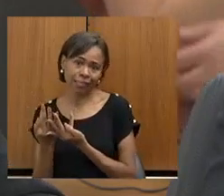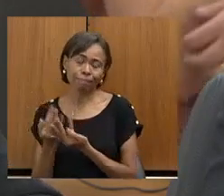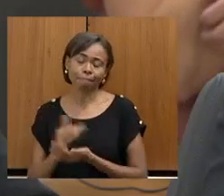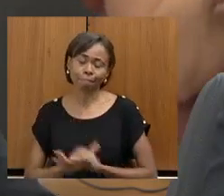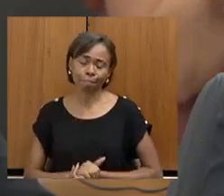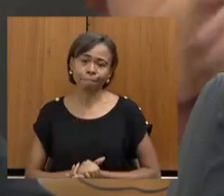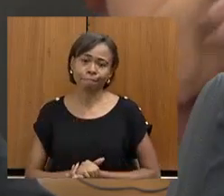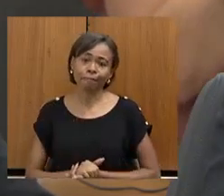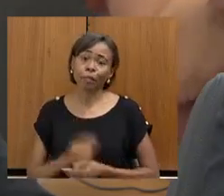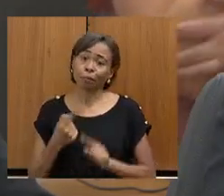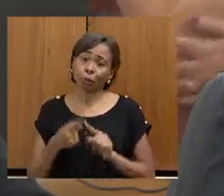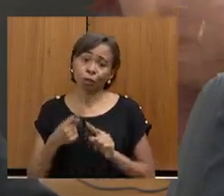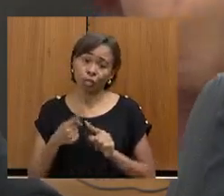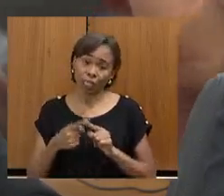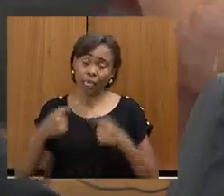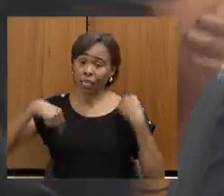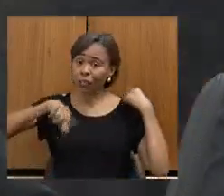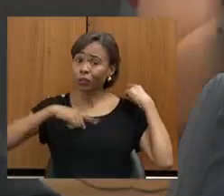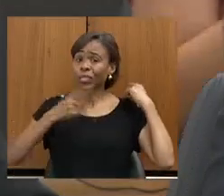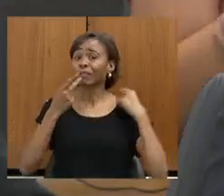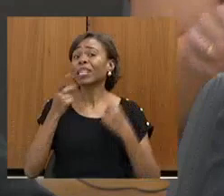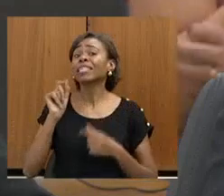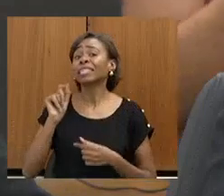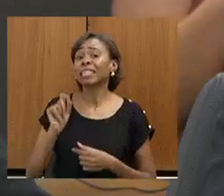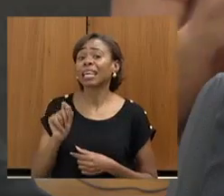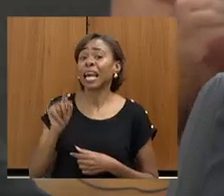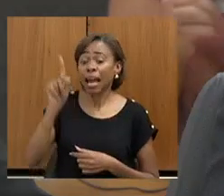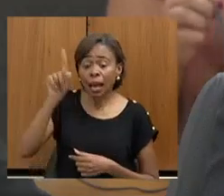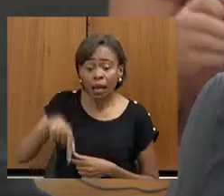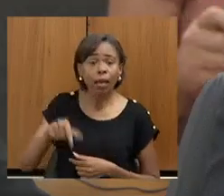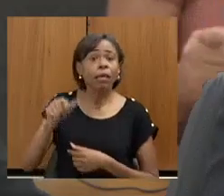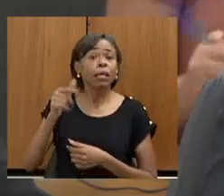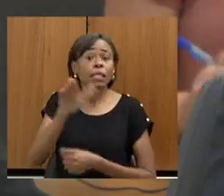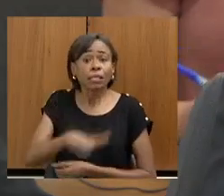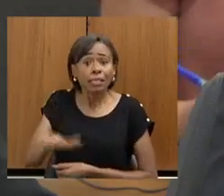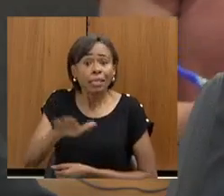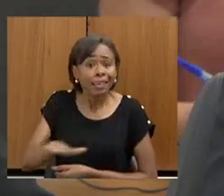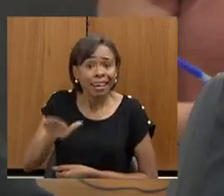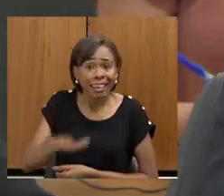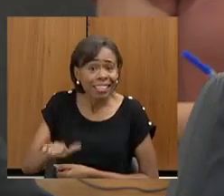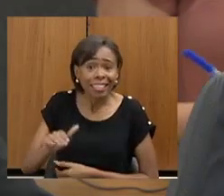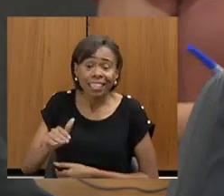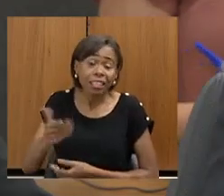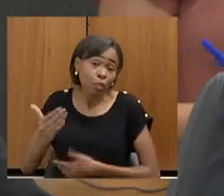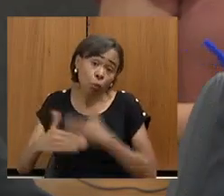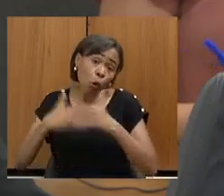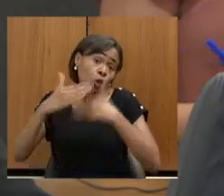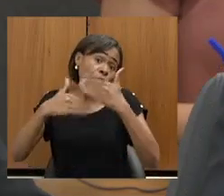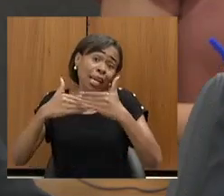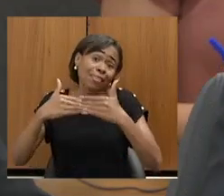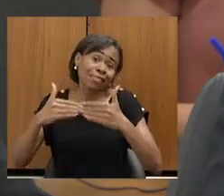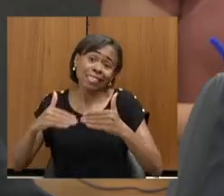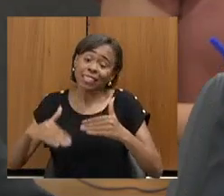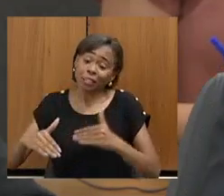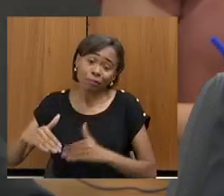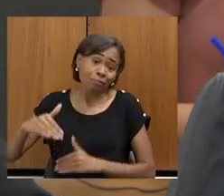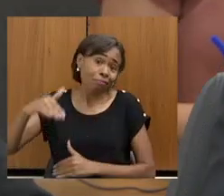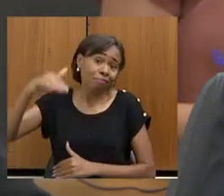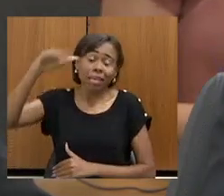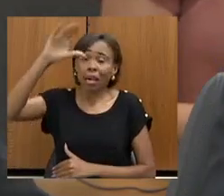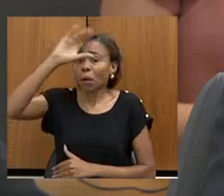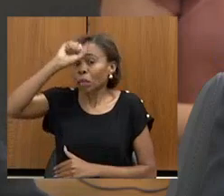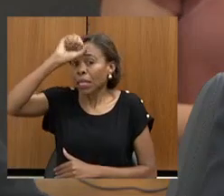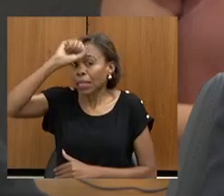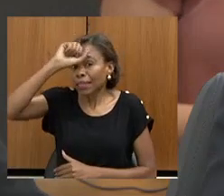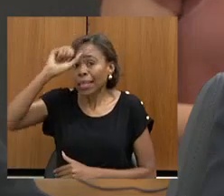famílias, pois estamos falando de crianças em processo de desenvolvimento, aprendendo a lidar com seus sentimentos e